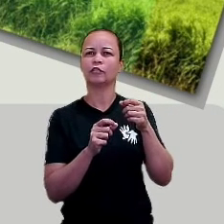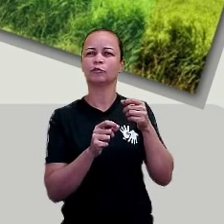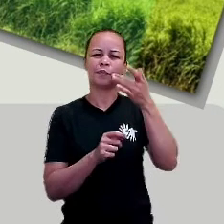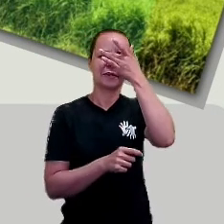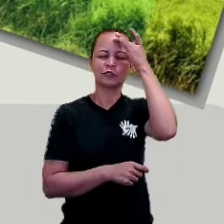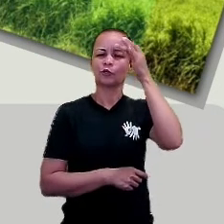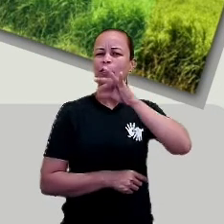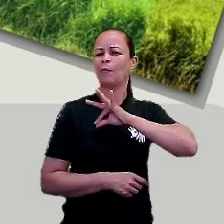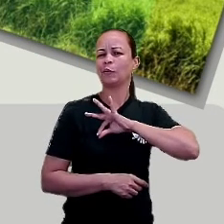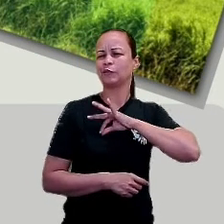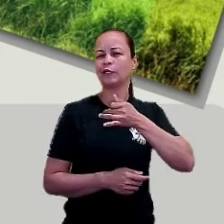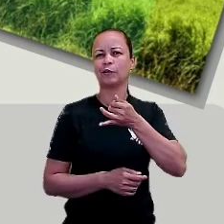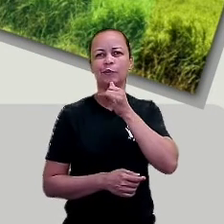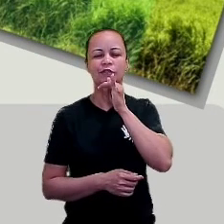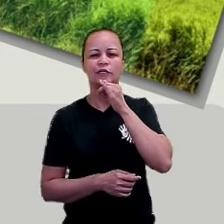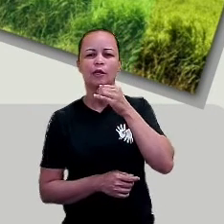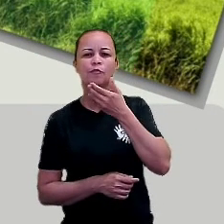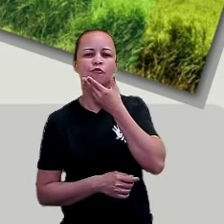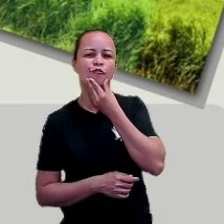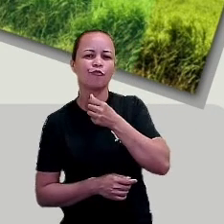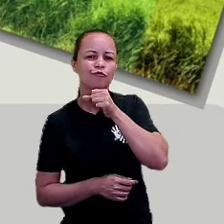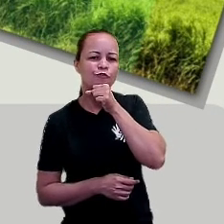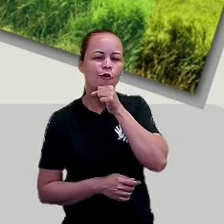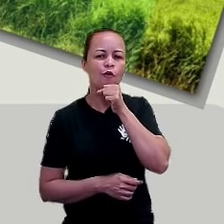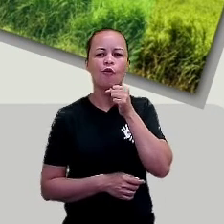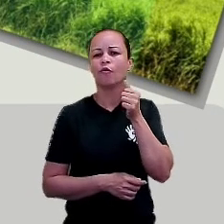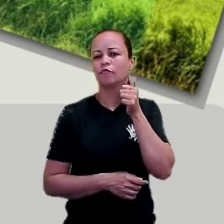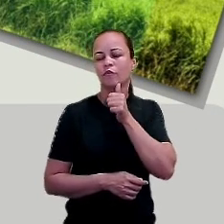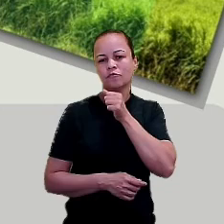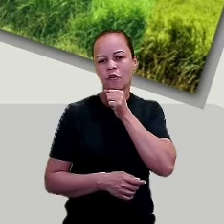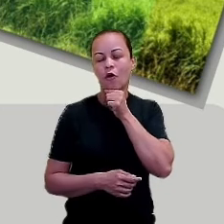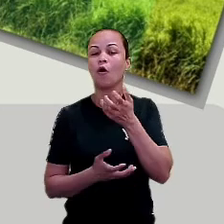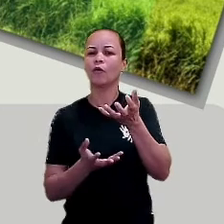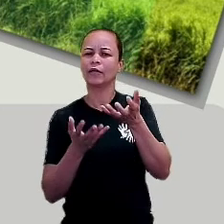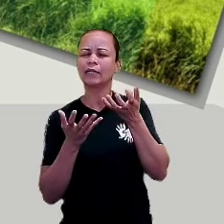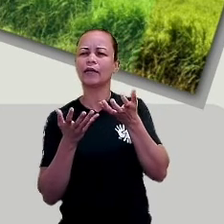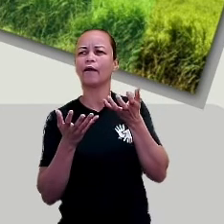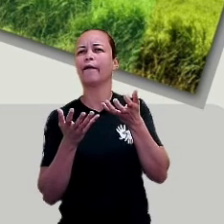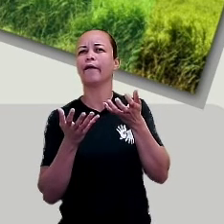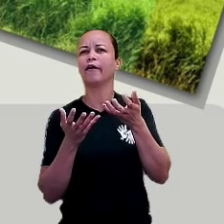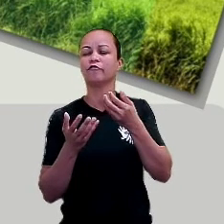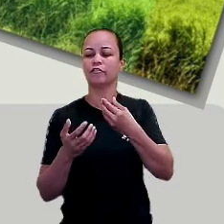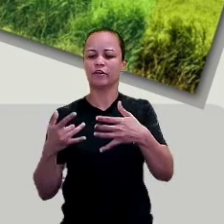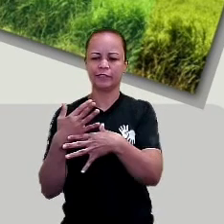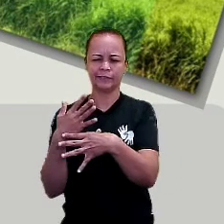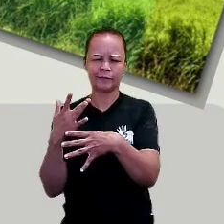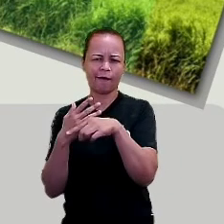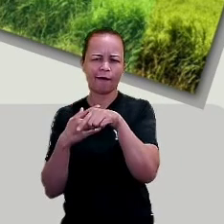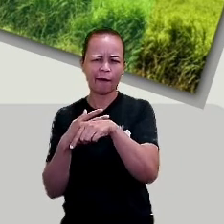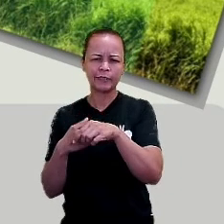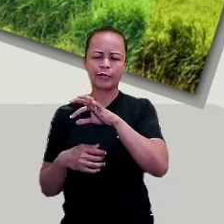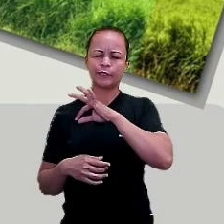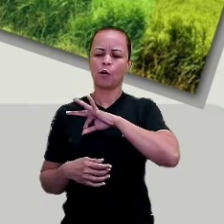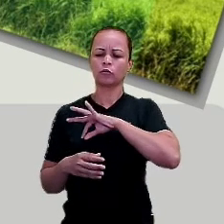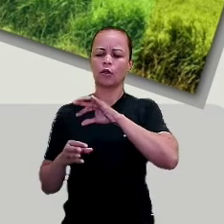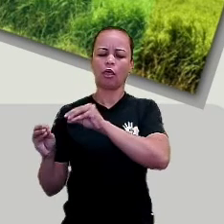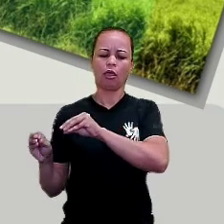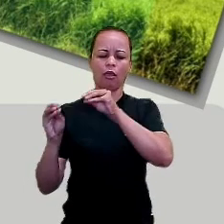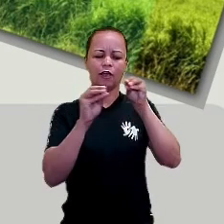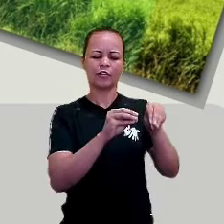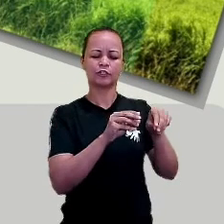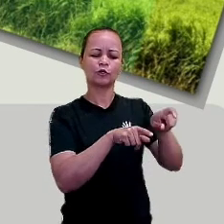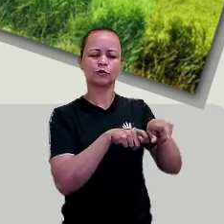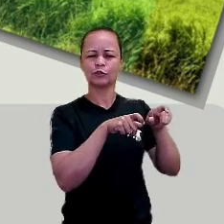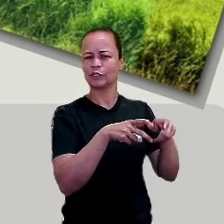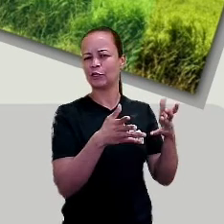Nossos avós, tios se aposentam e querem morar em um local mais calmo. E nada melhor do que você poder morar